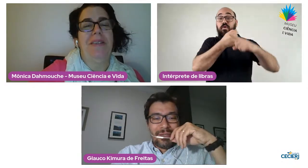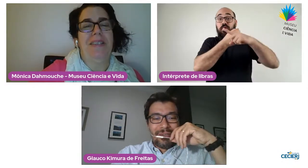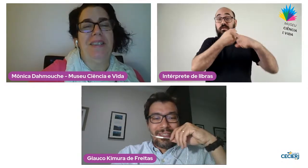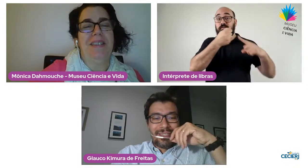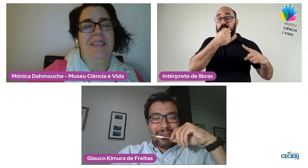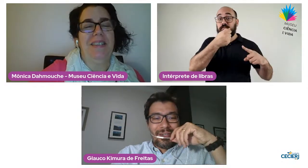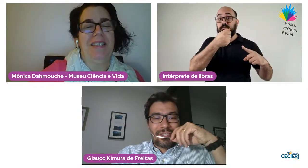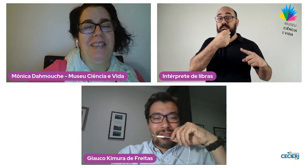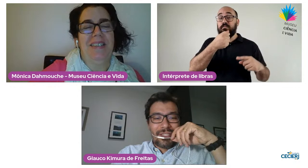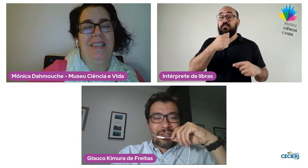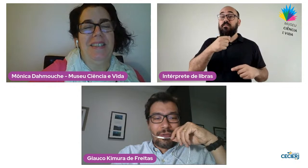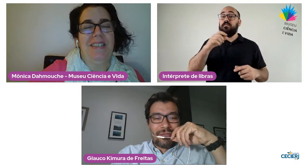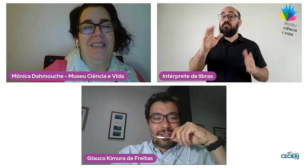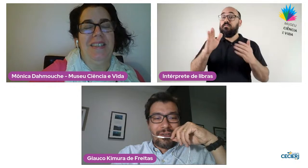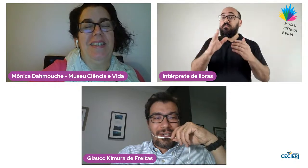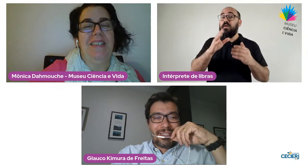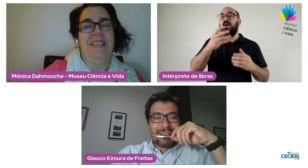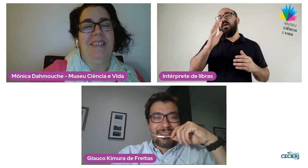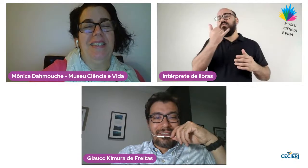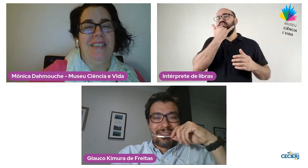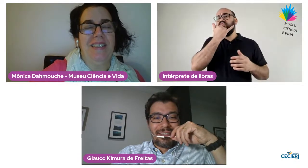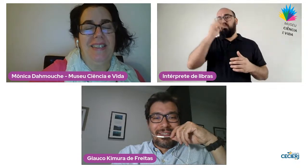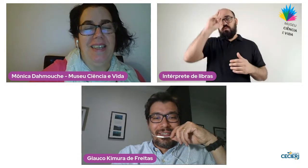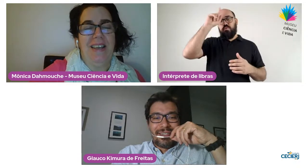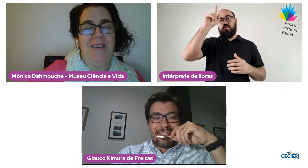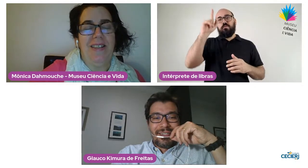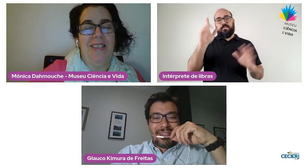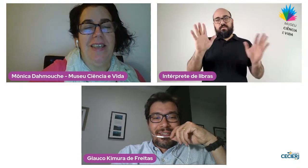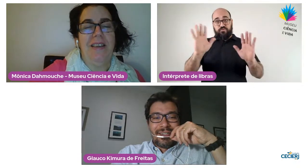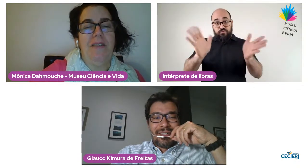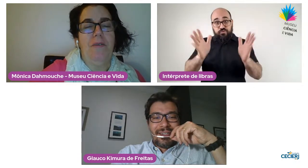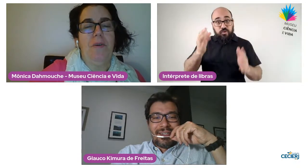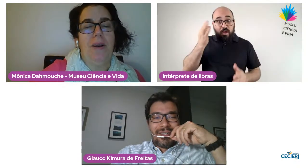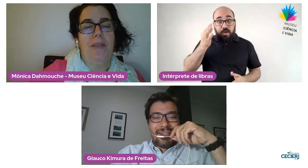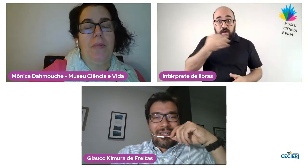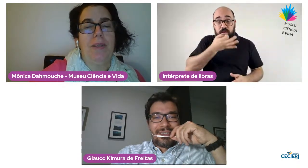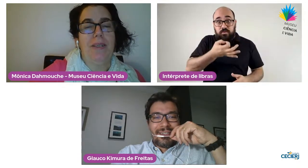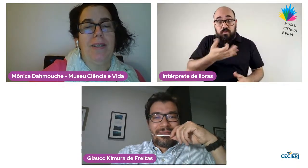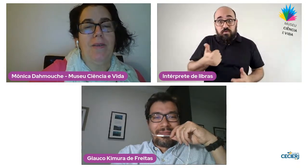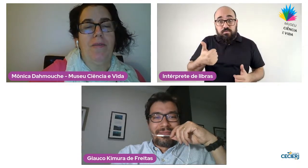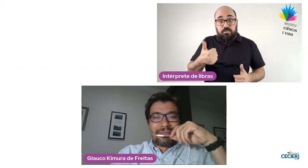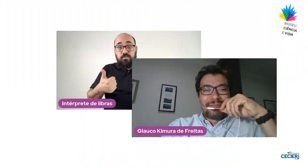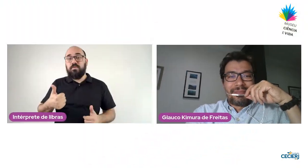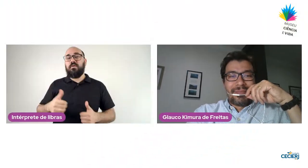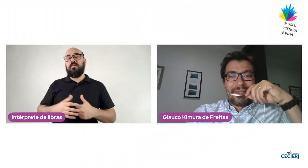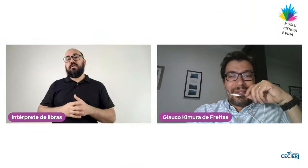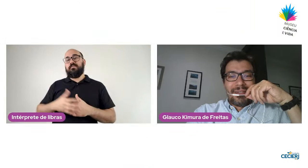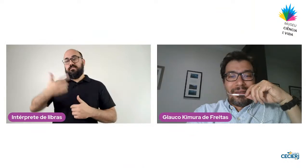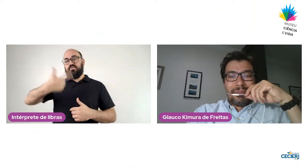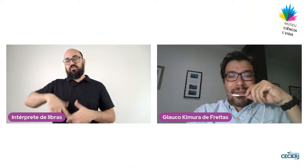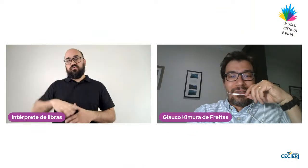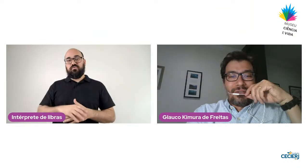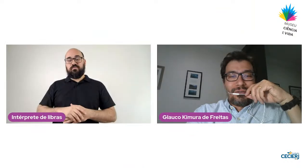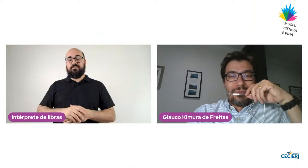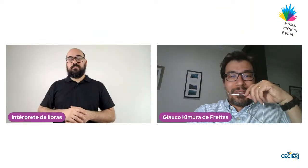um erro meu aqui. Agora acho que vocês estão me ouvindo agora, né? Sim, agora sim. Vou colocar sua apresentação novamente.